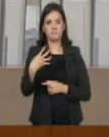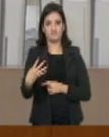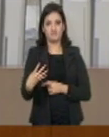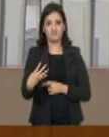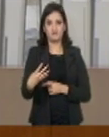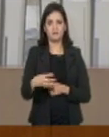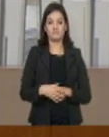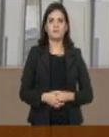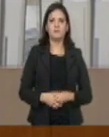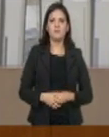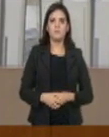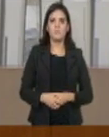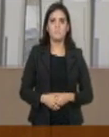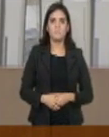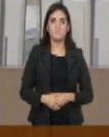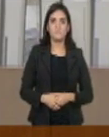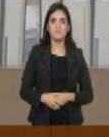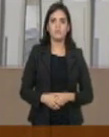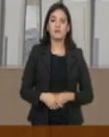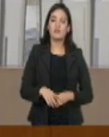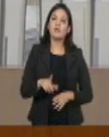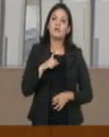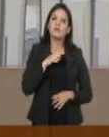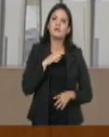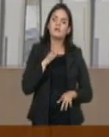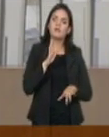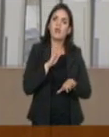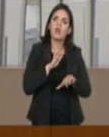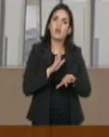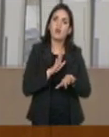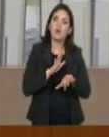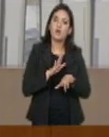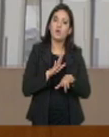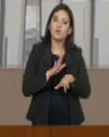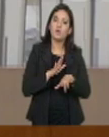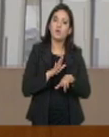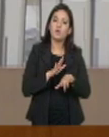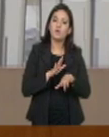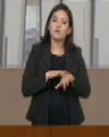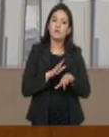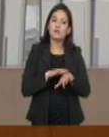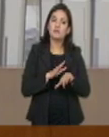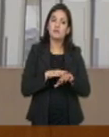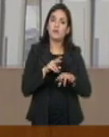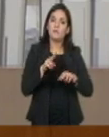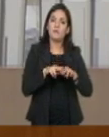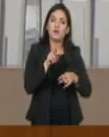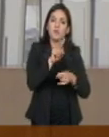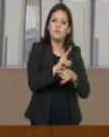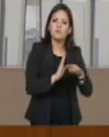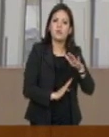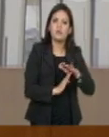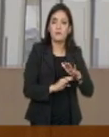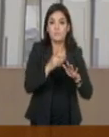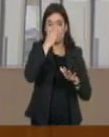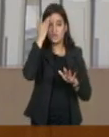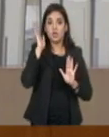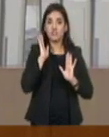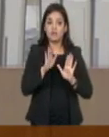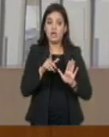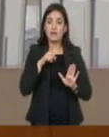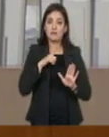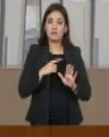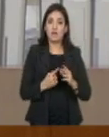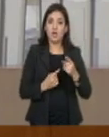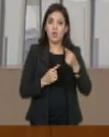Em execução provisória, leia-se execução provisória, quem já tem uma sentença,